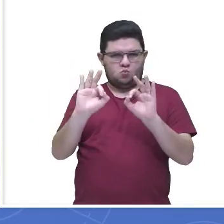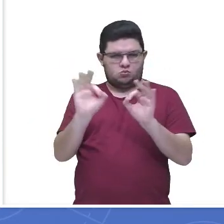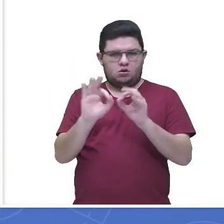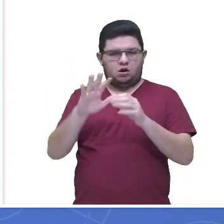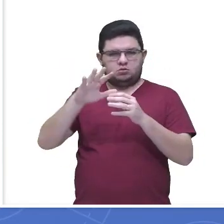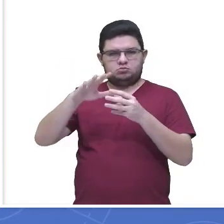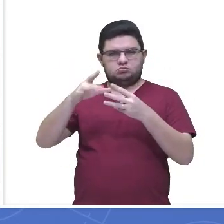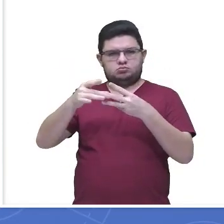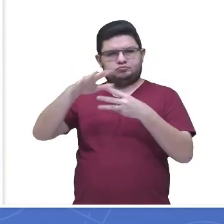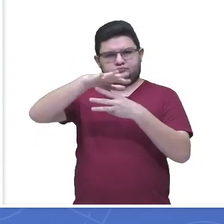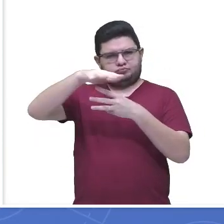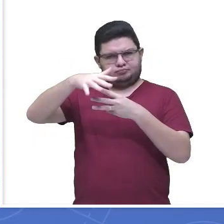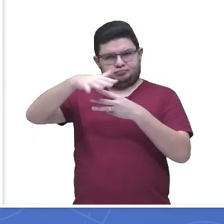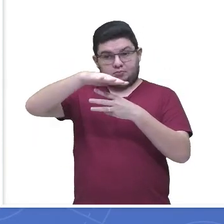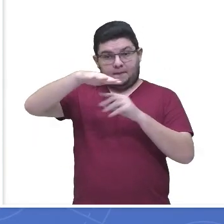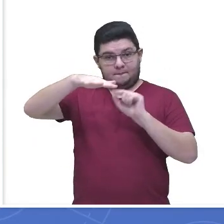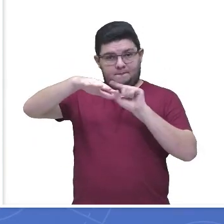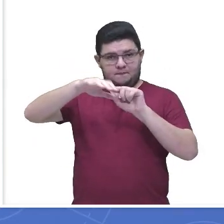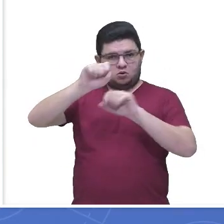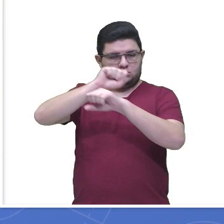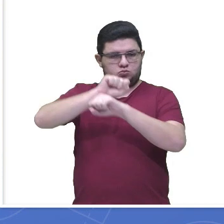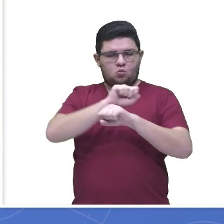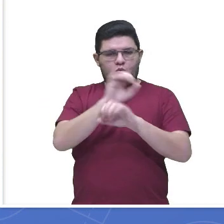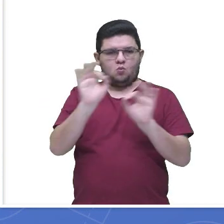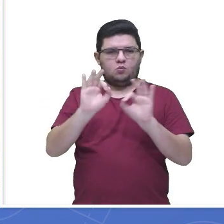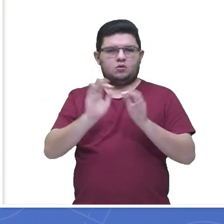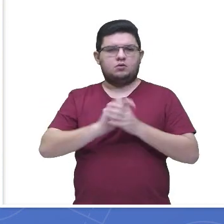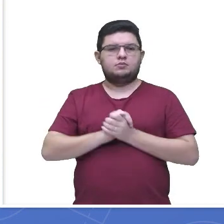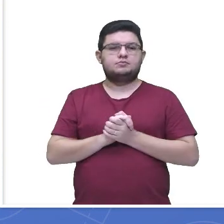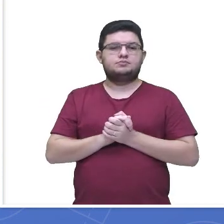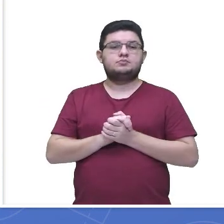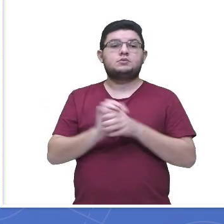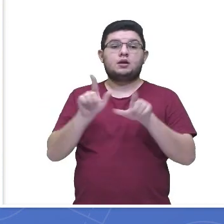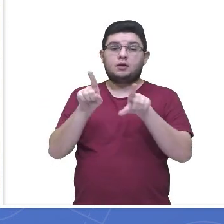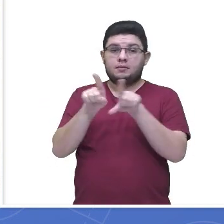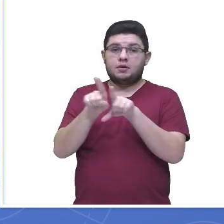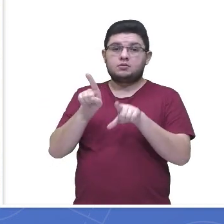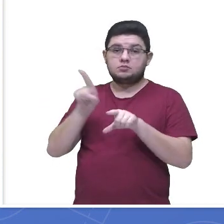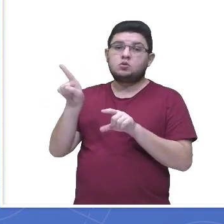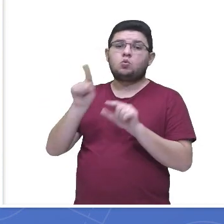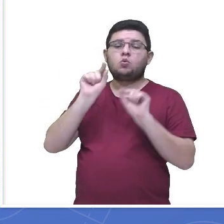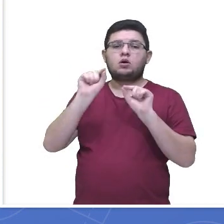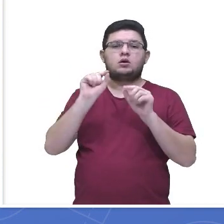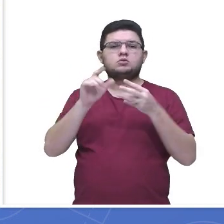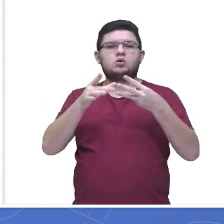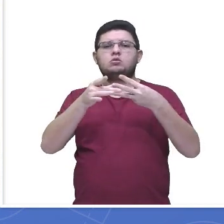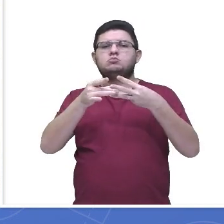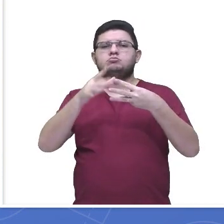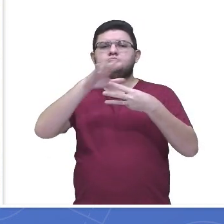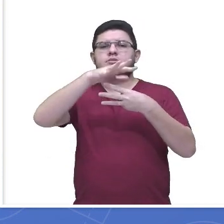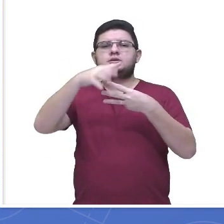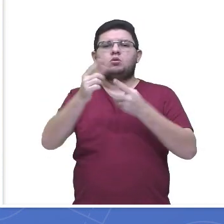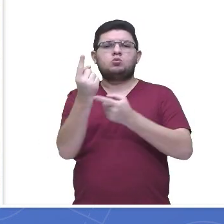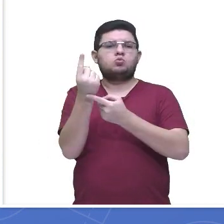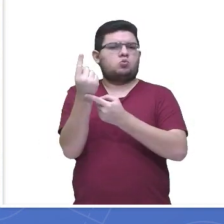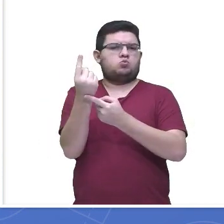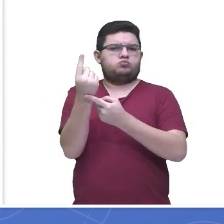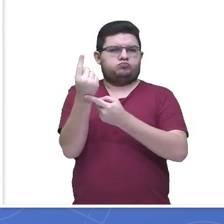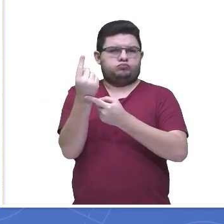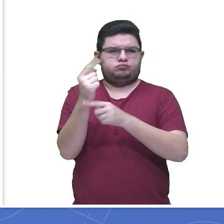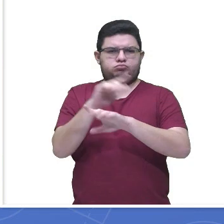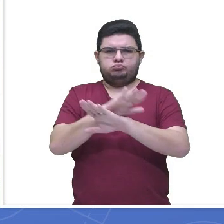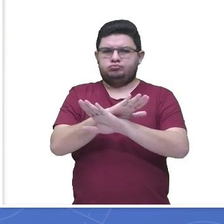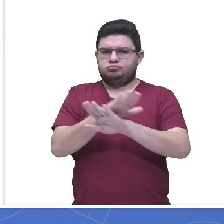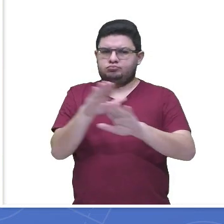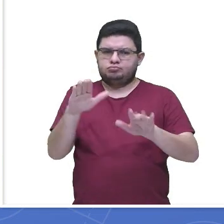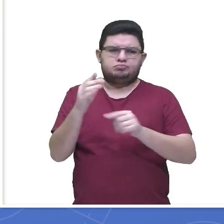são procariontes. O que mais? São seres unicelulares, eles são formados por uma única